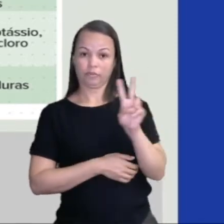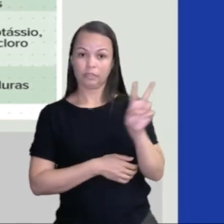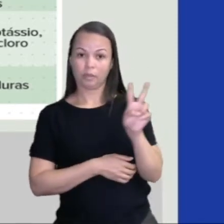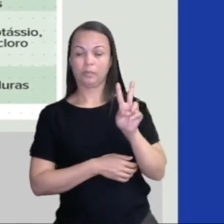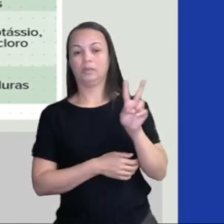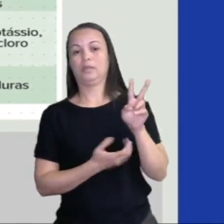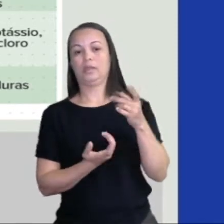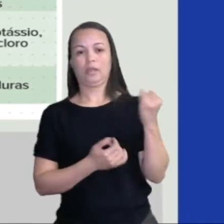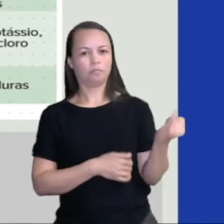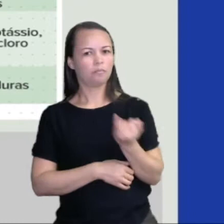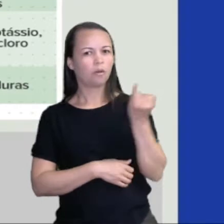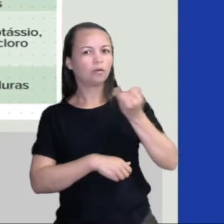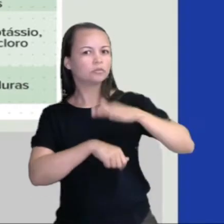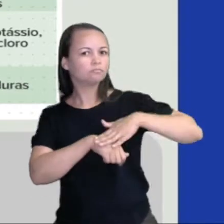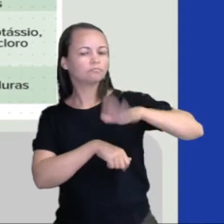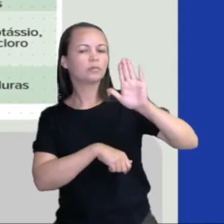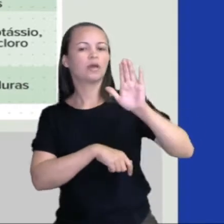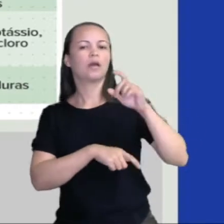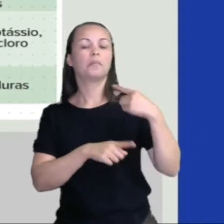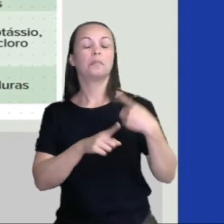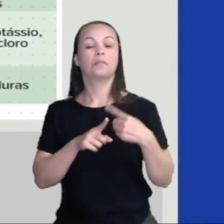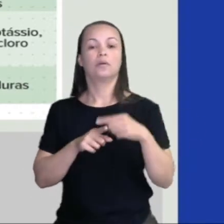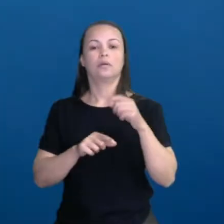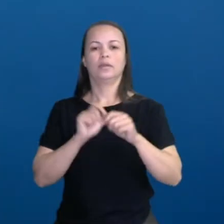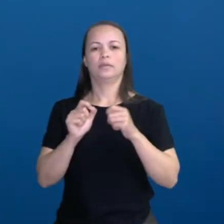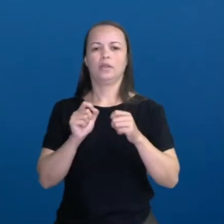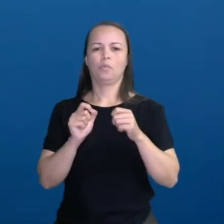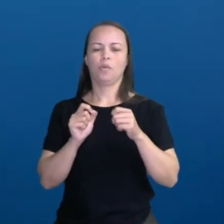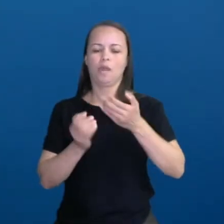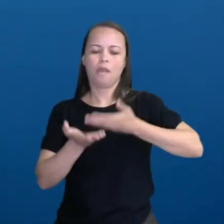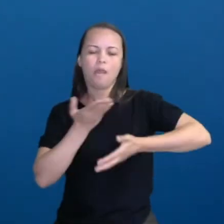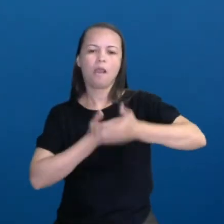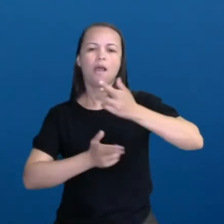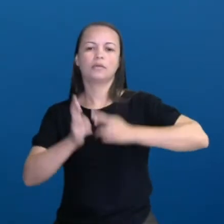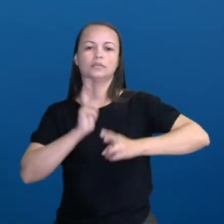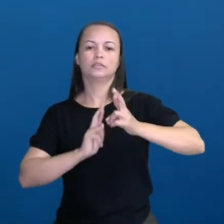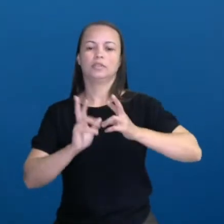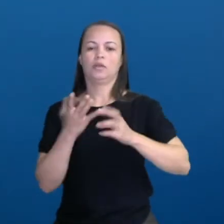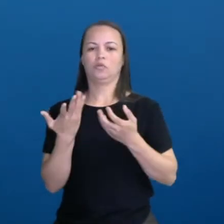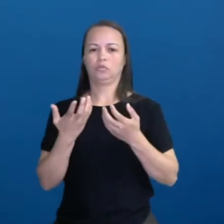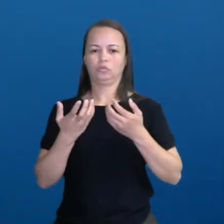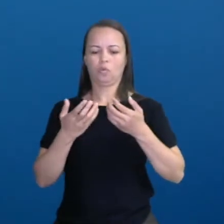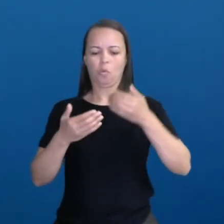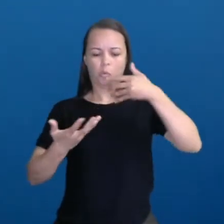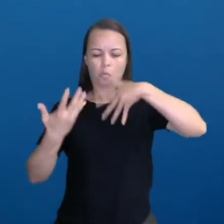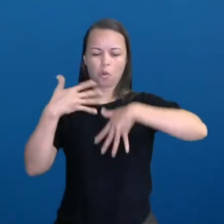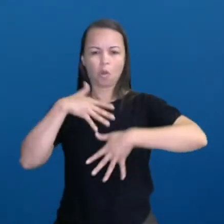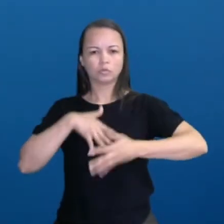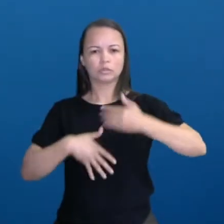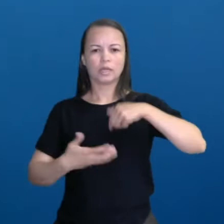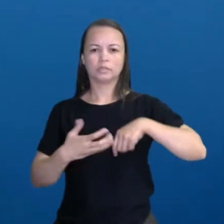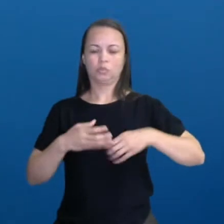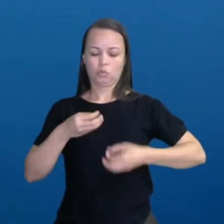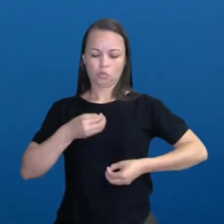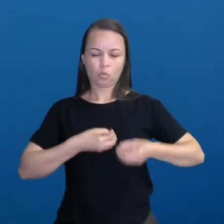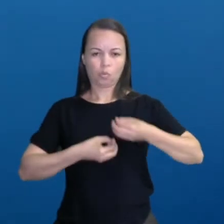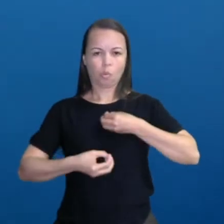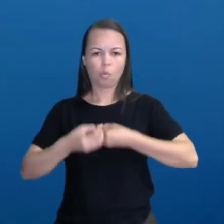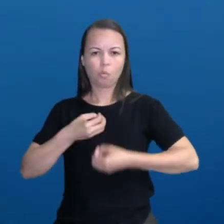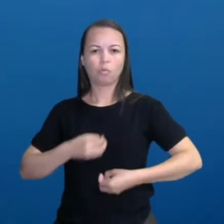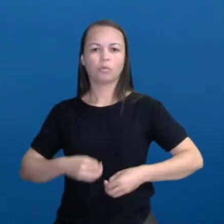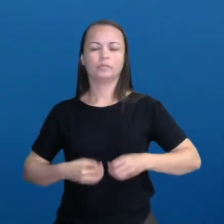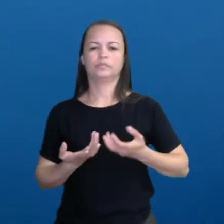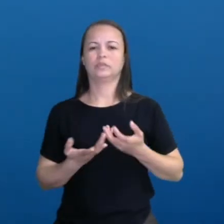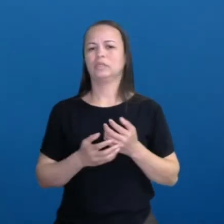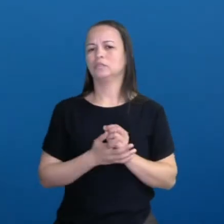importância muito grande. Por quê, gente? Ele vai ter uma relação íntima para vários processos metabólicos, para vários processos enzimáticos. As vitaminas,